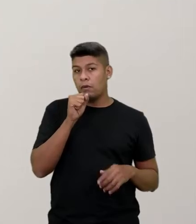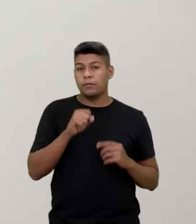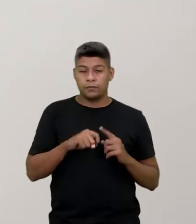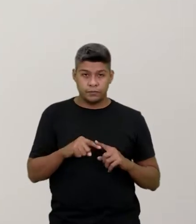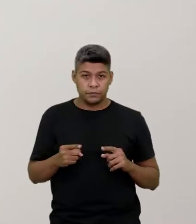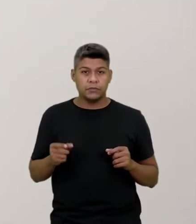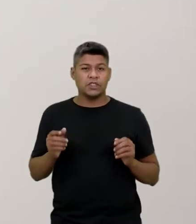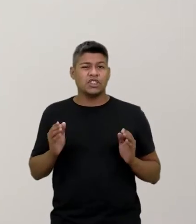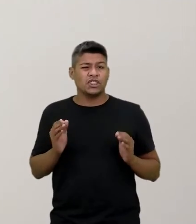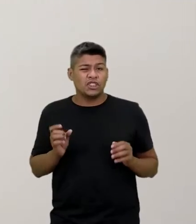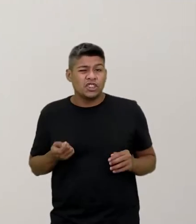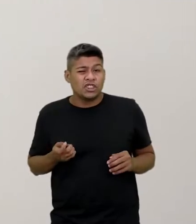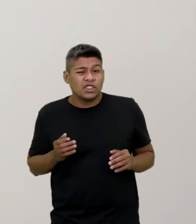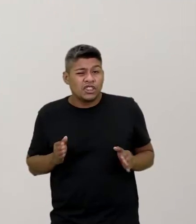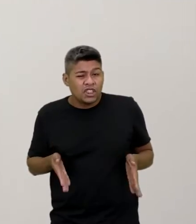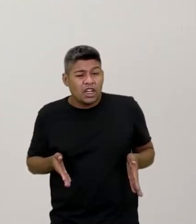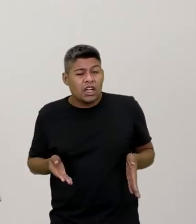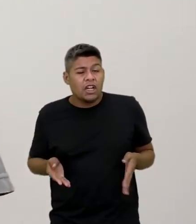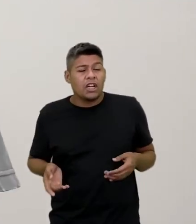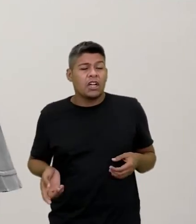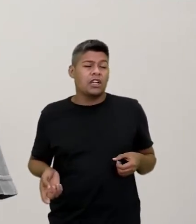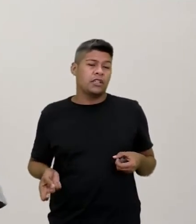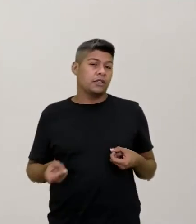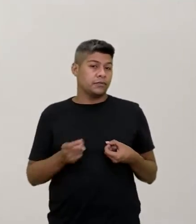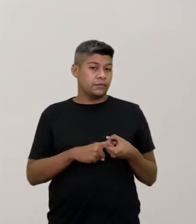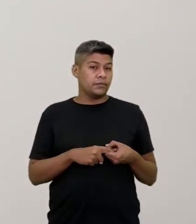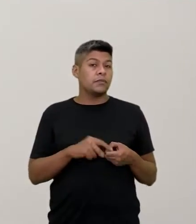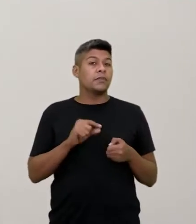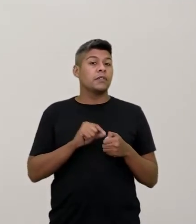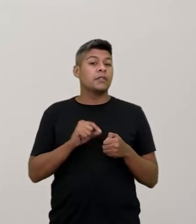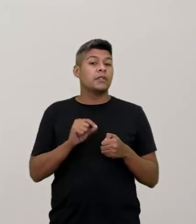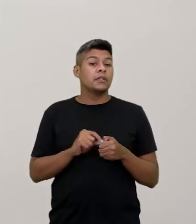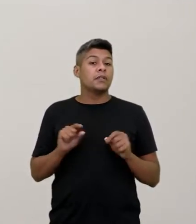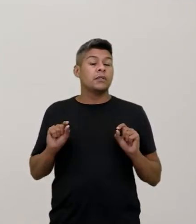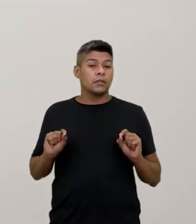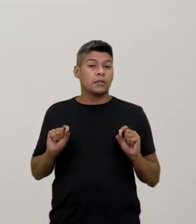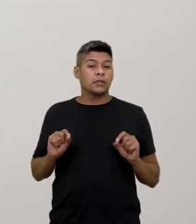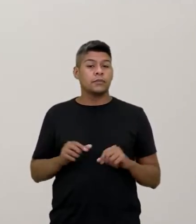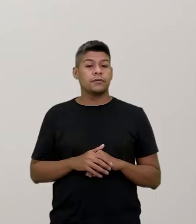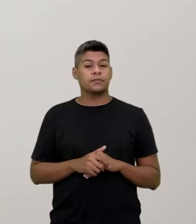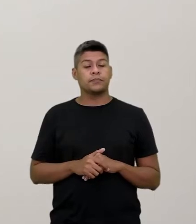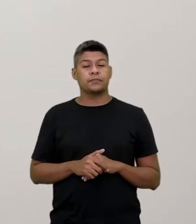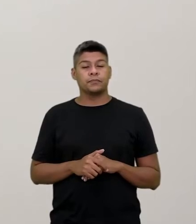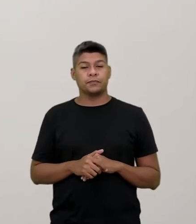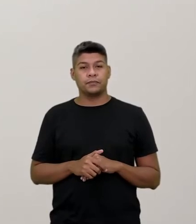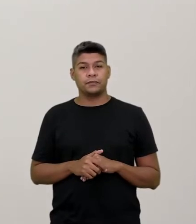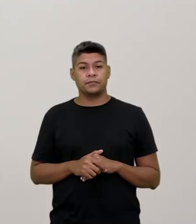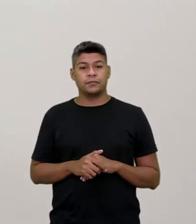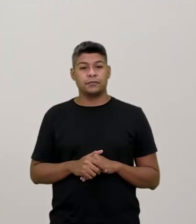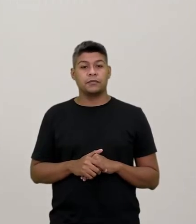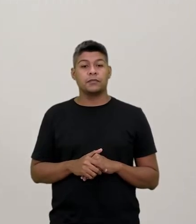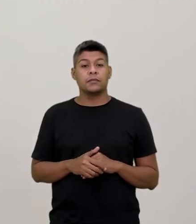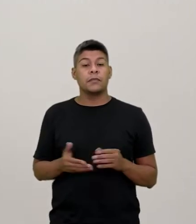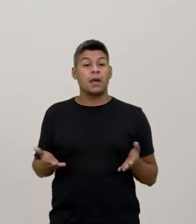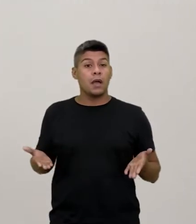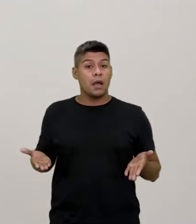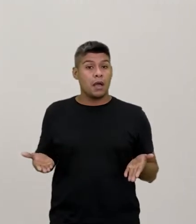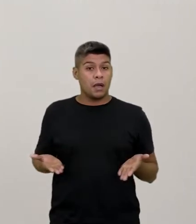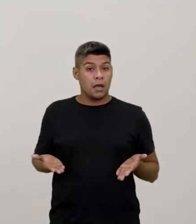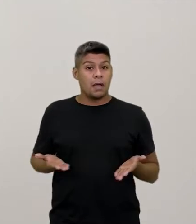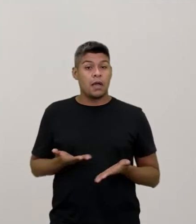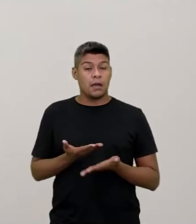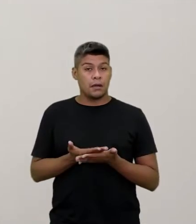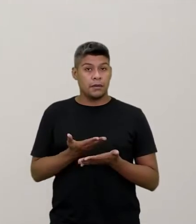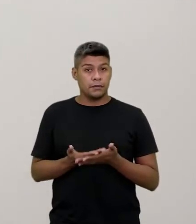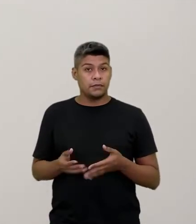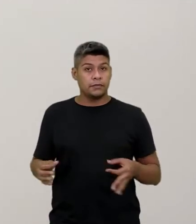me recuperando, tá certo? Então, o que eu vou fazer é o seguinte, eu vou, nessa aula, dar um